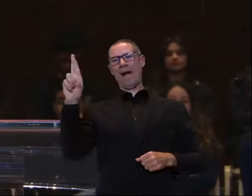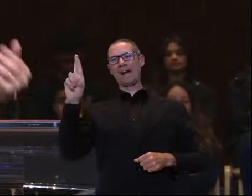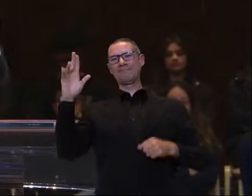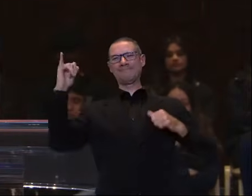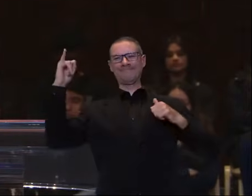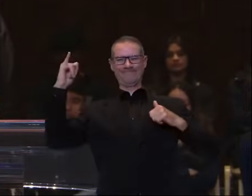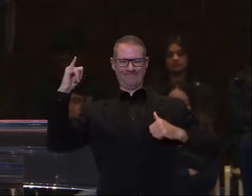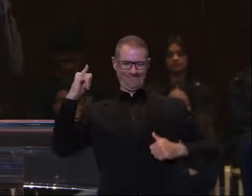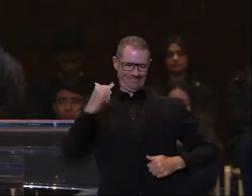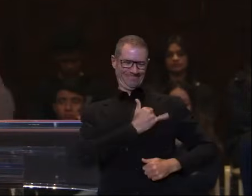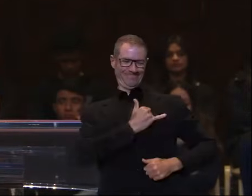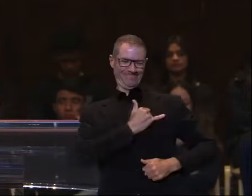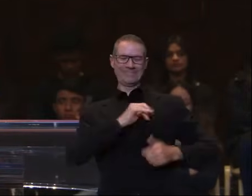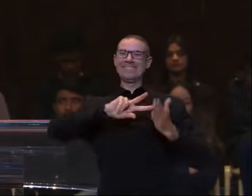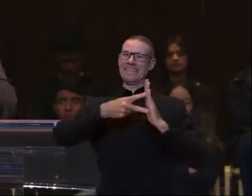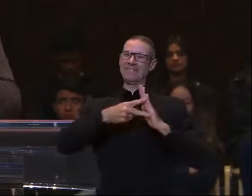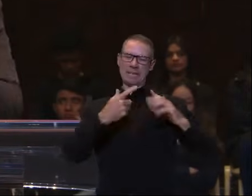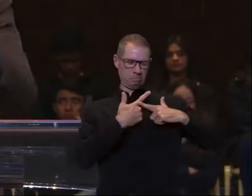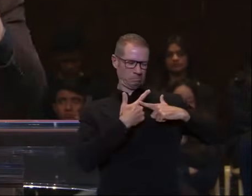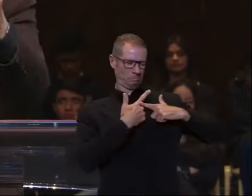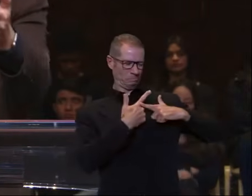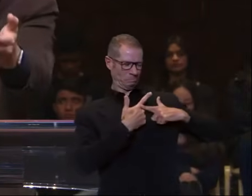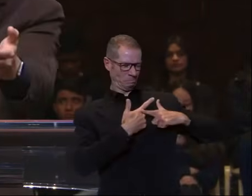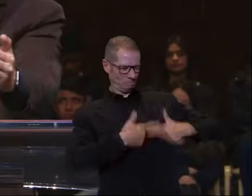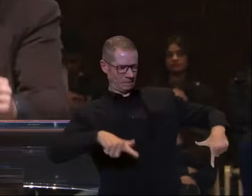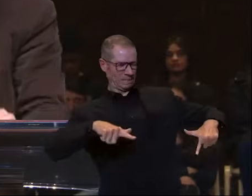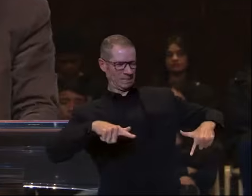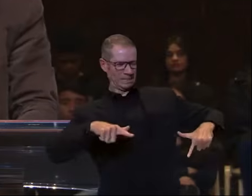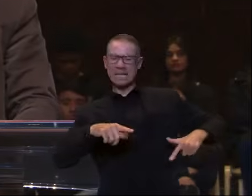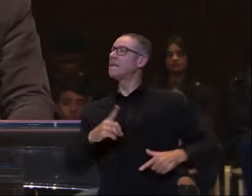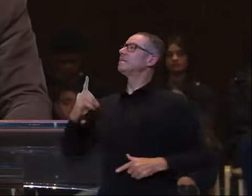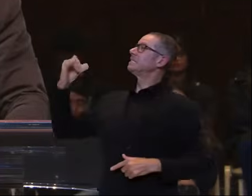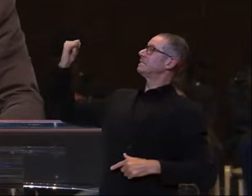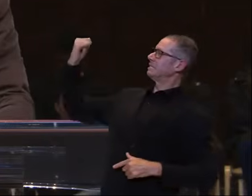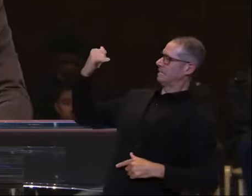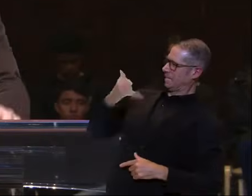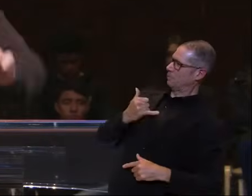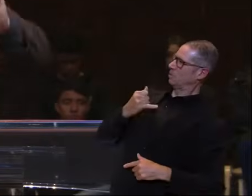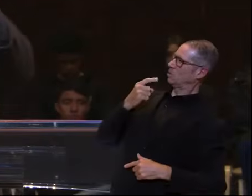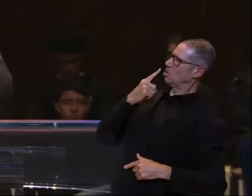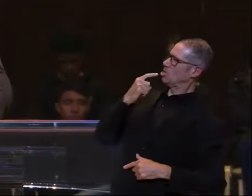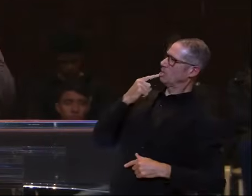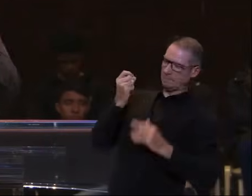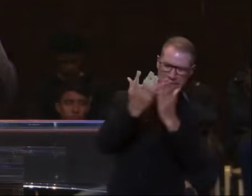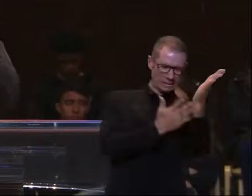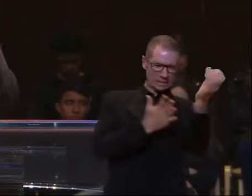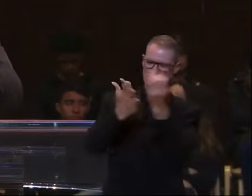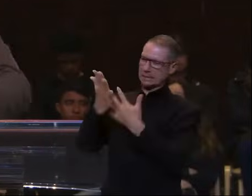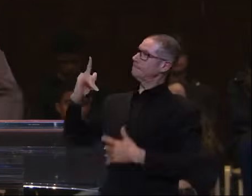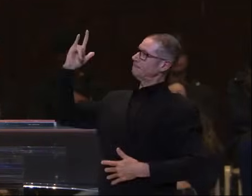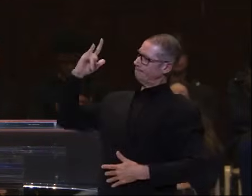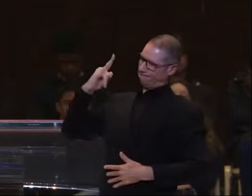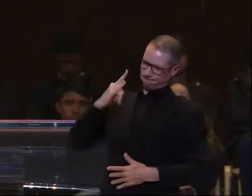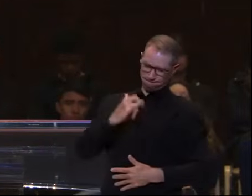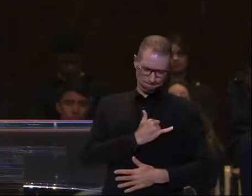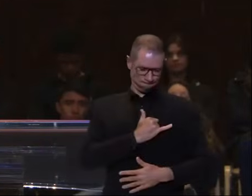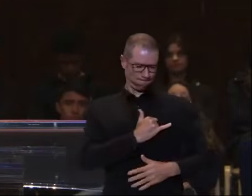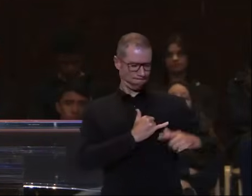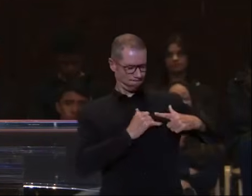significa levar embora. Ele vai dizer: nele temos a redenção, por meio do seu sangue, o perdão dos